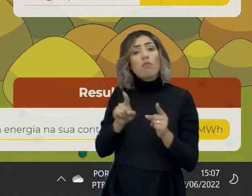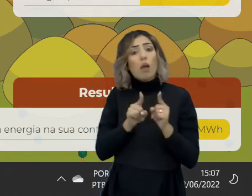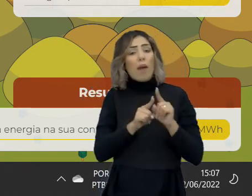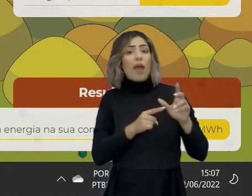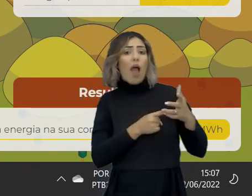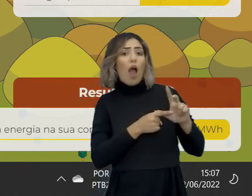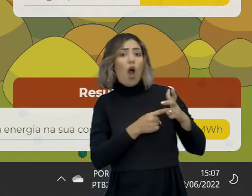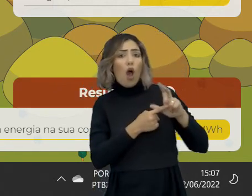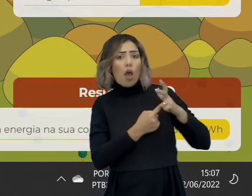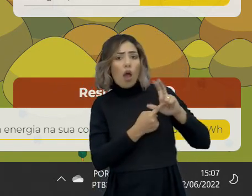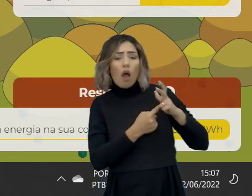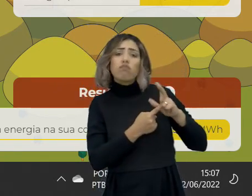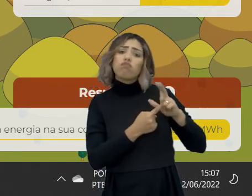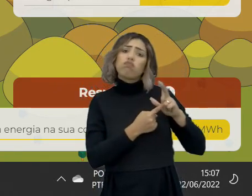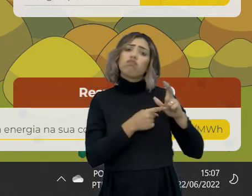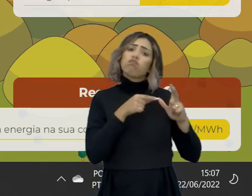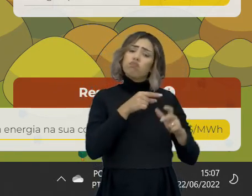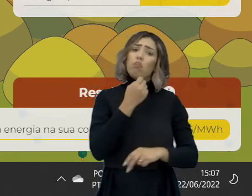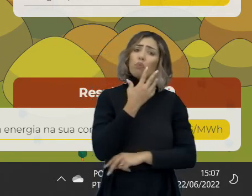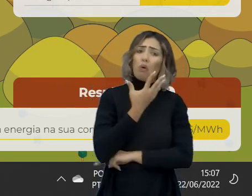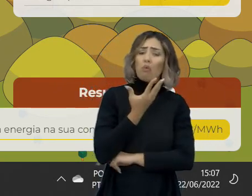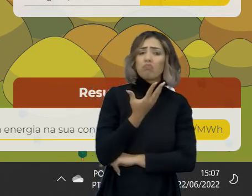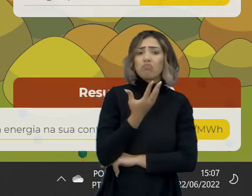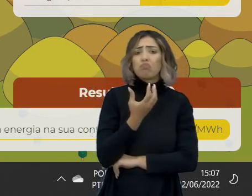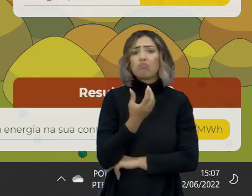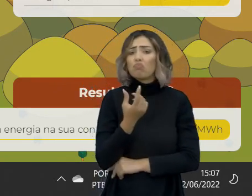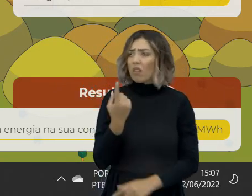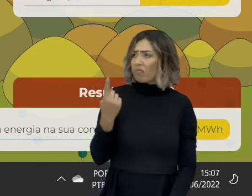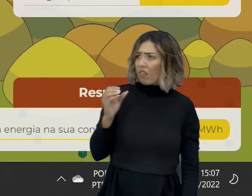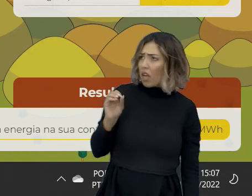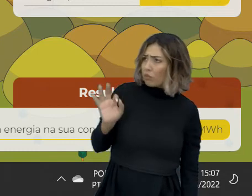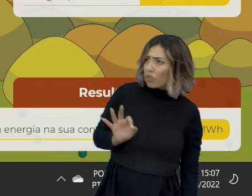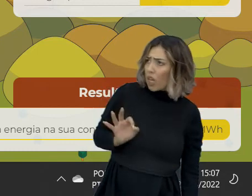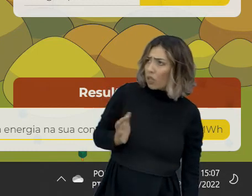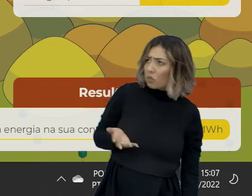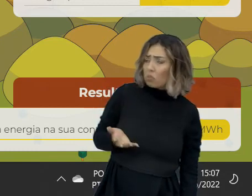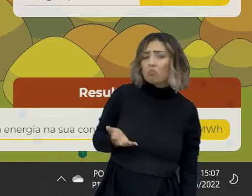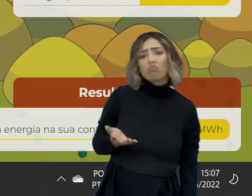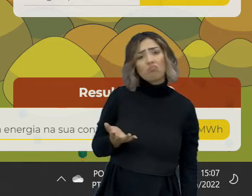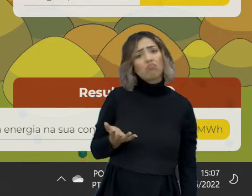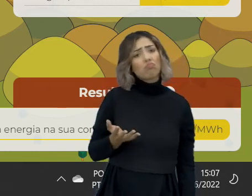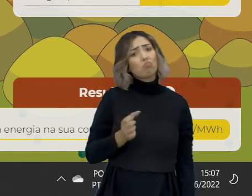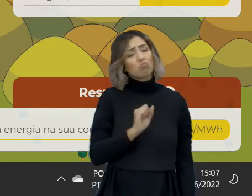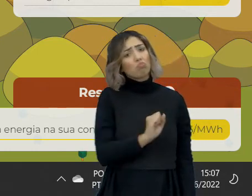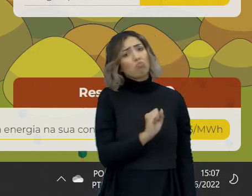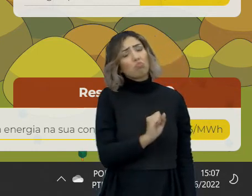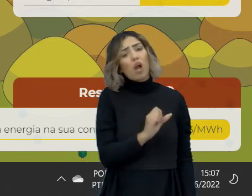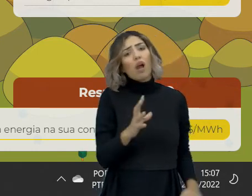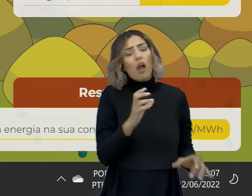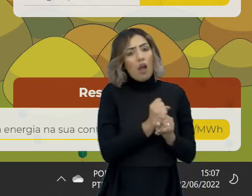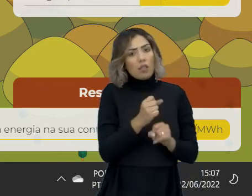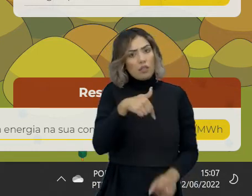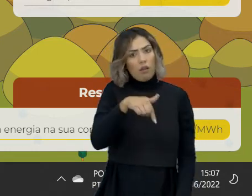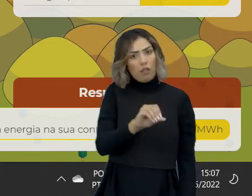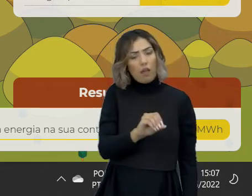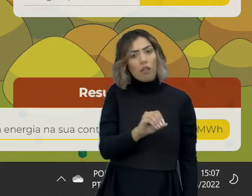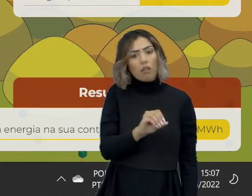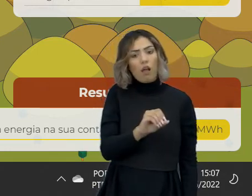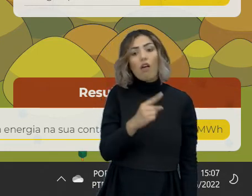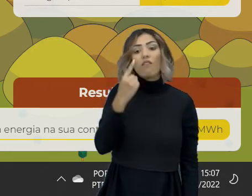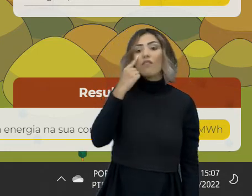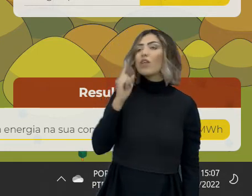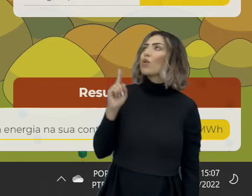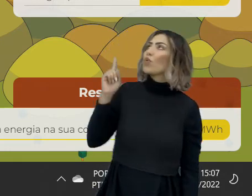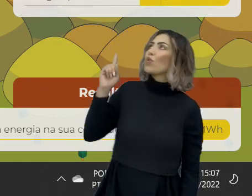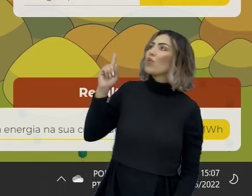10. Uns 10 também? Vamos pôr uns 10, já deu quanto aí? Vamos 70, somar. Já deu 70. Lá em cima aparece já pra gente o